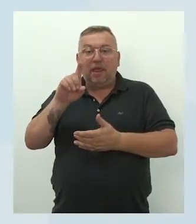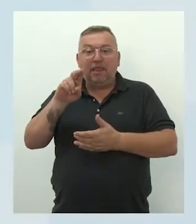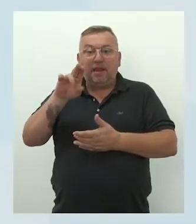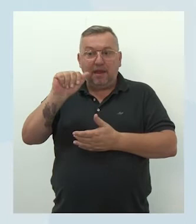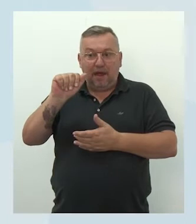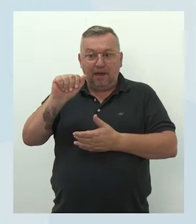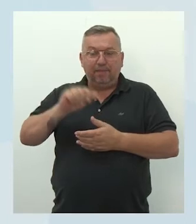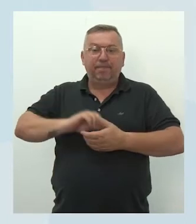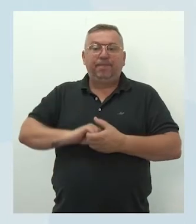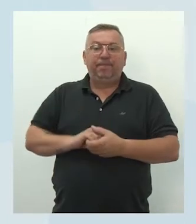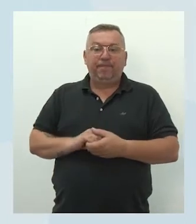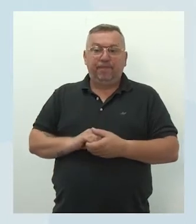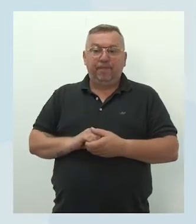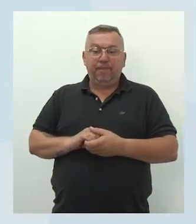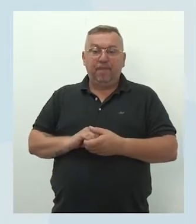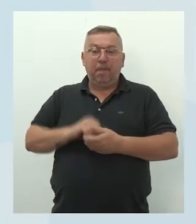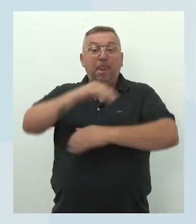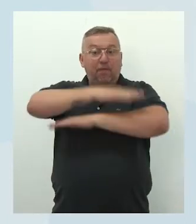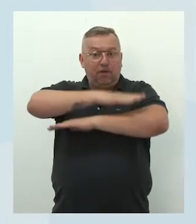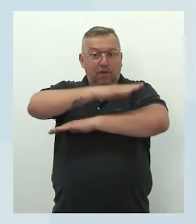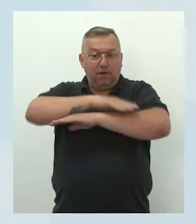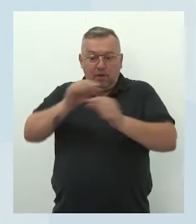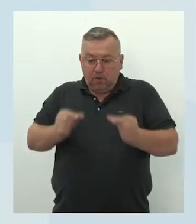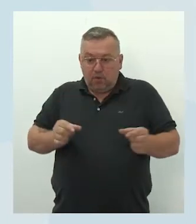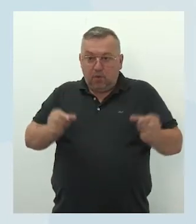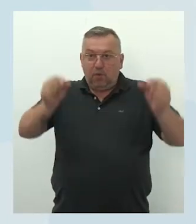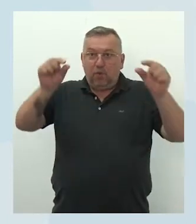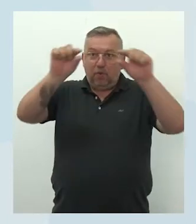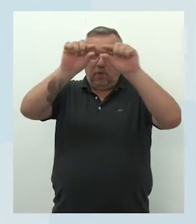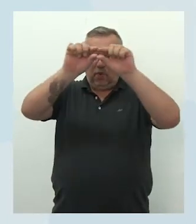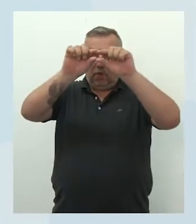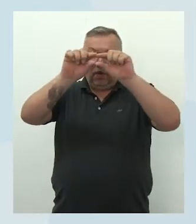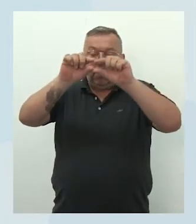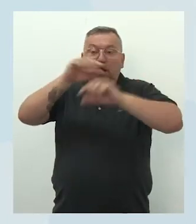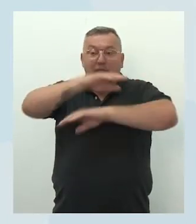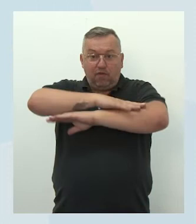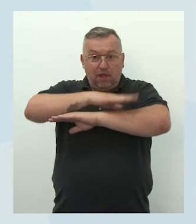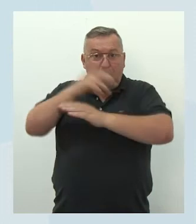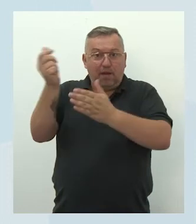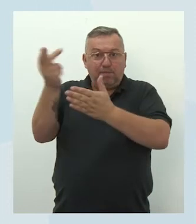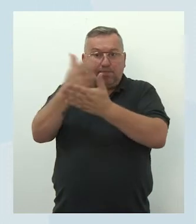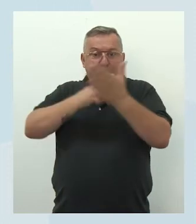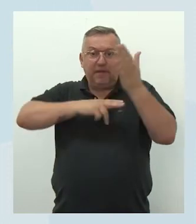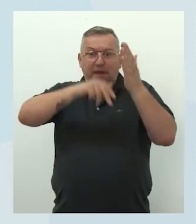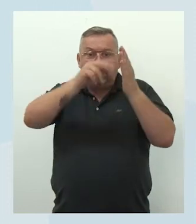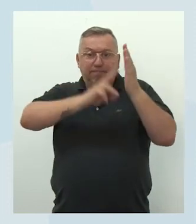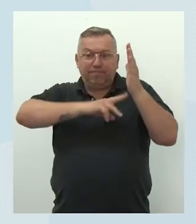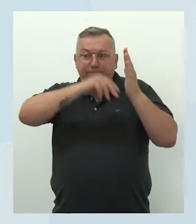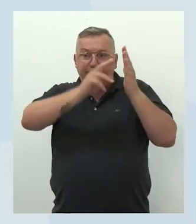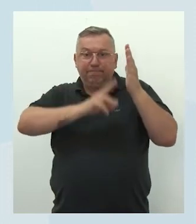Pode voltar, por favor. Pintar a esquadria, somente a esquadria da